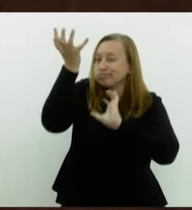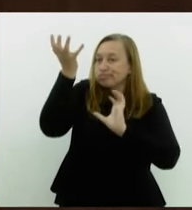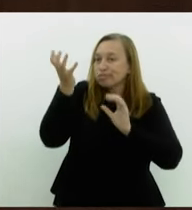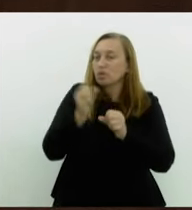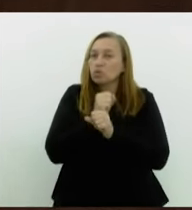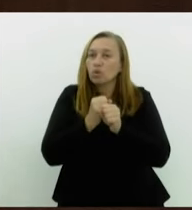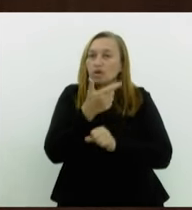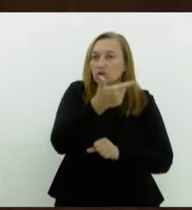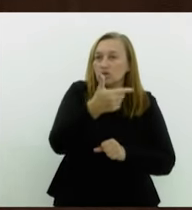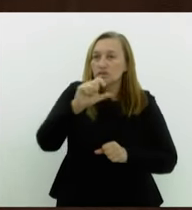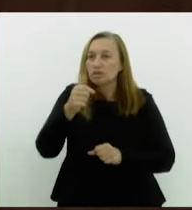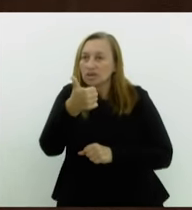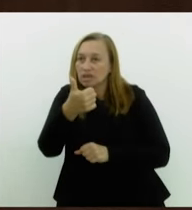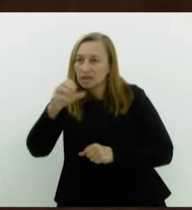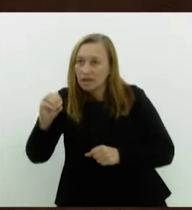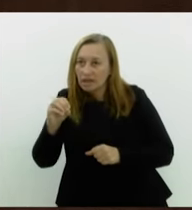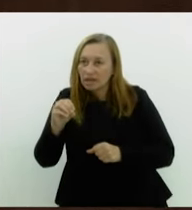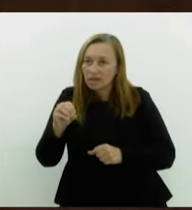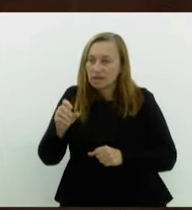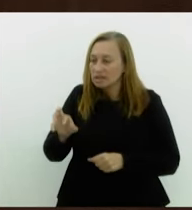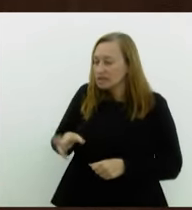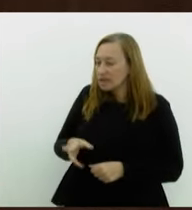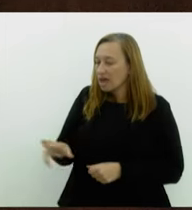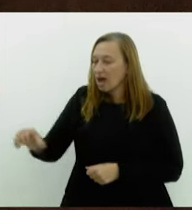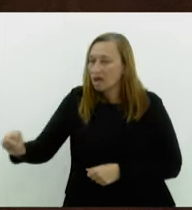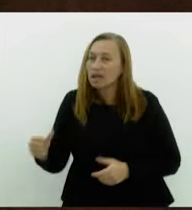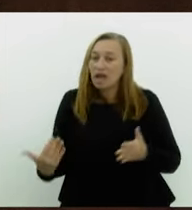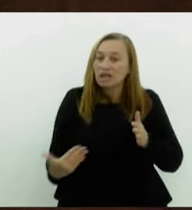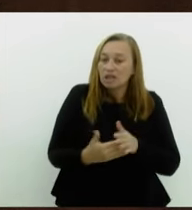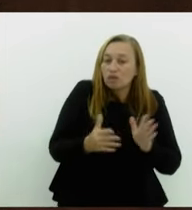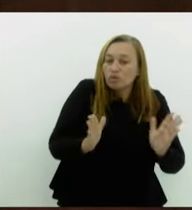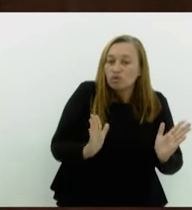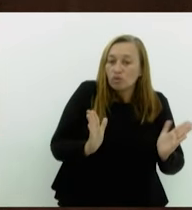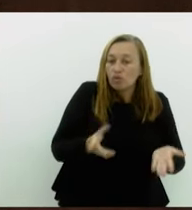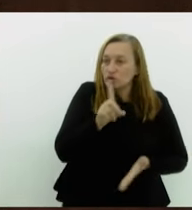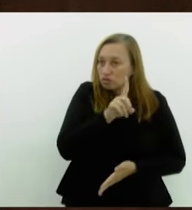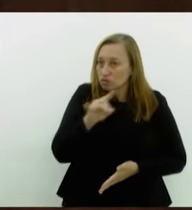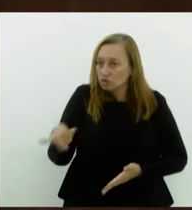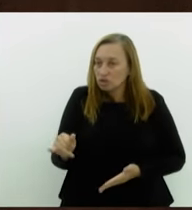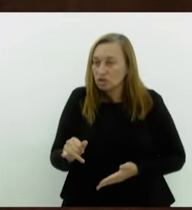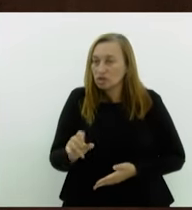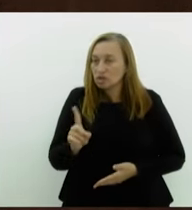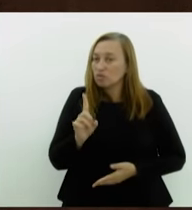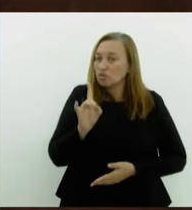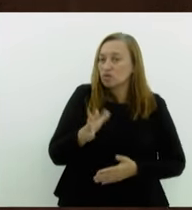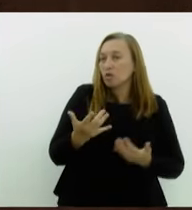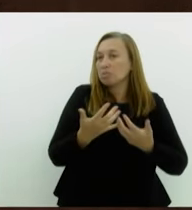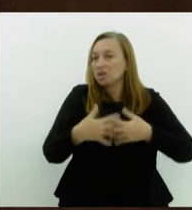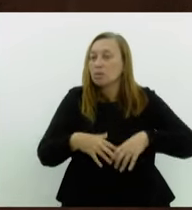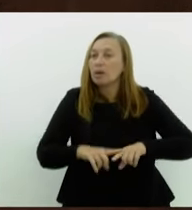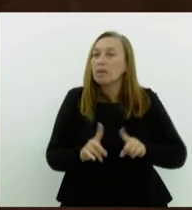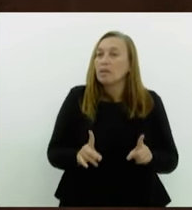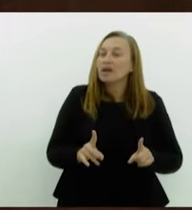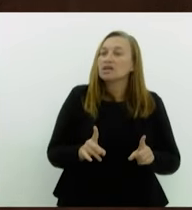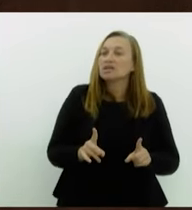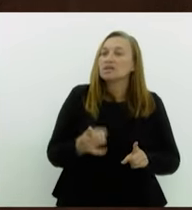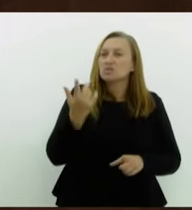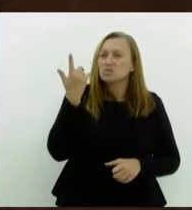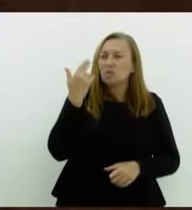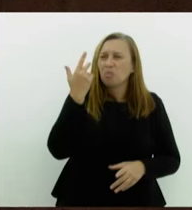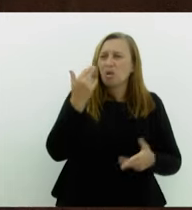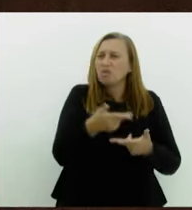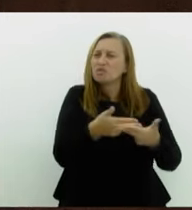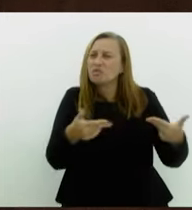primeiro episódio, na região serrana, até os dias atuais, não só na região serrana, mas de forma recorrente em